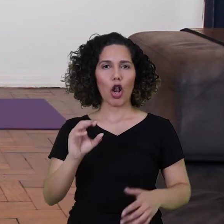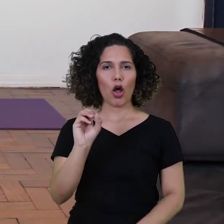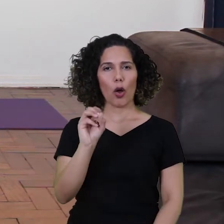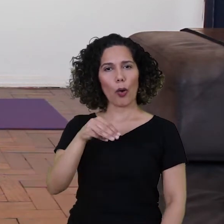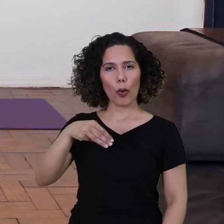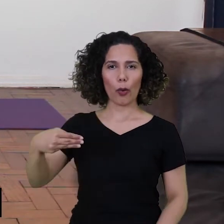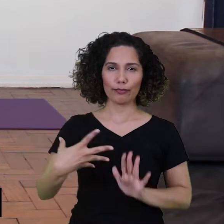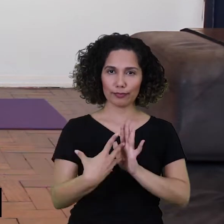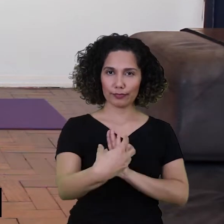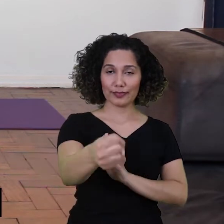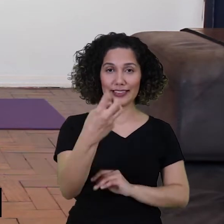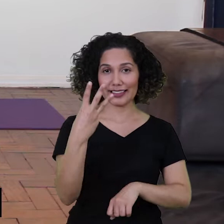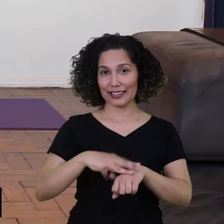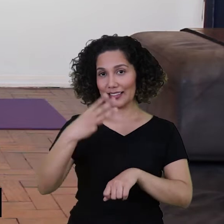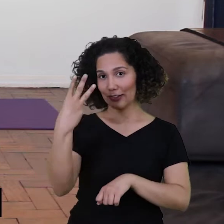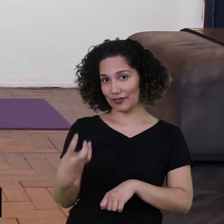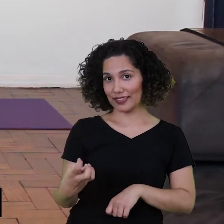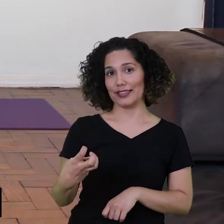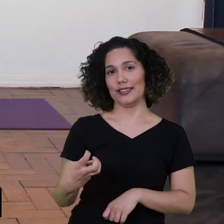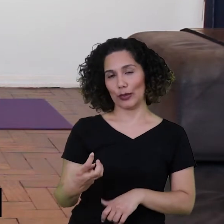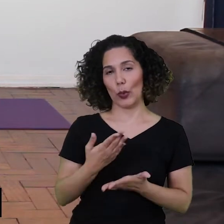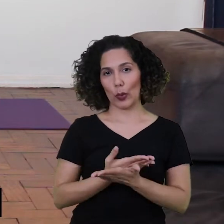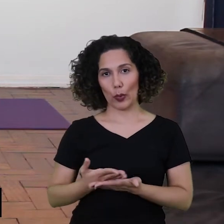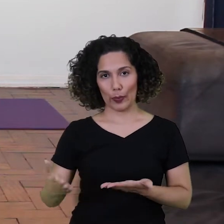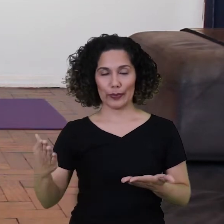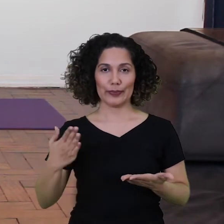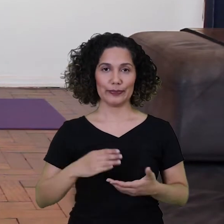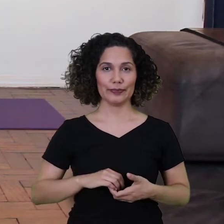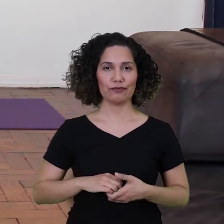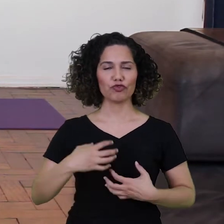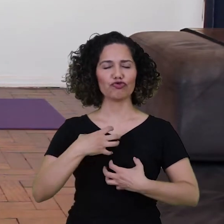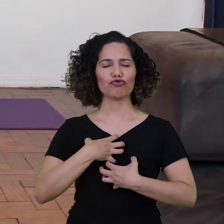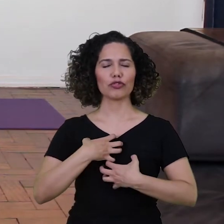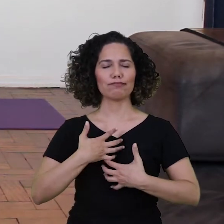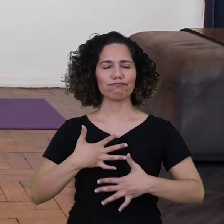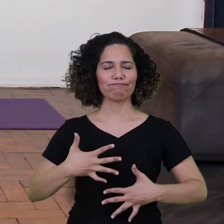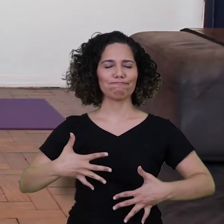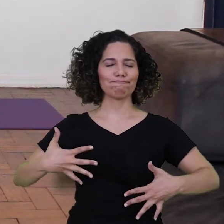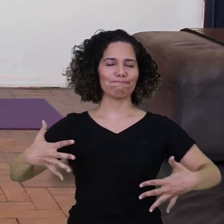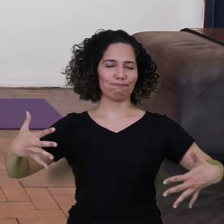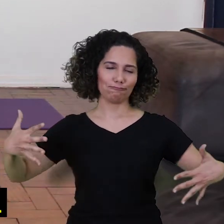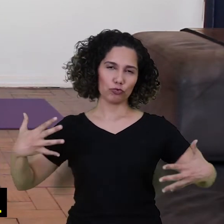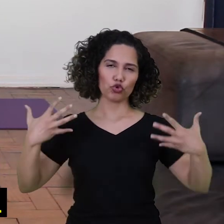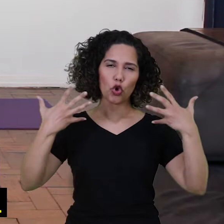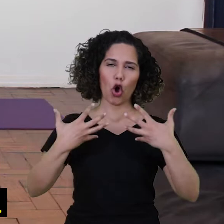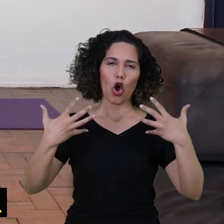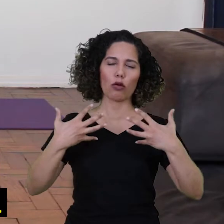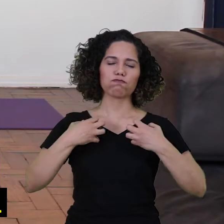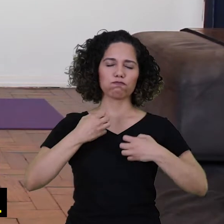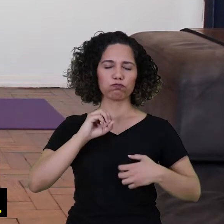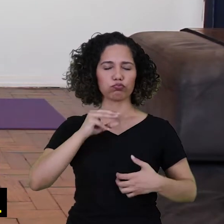emanar o mantra OM 3 vezes para a gente iniciar. Sentir esse som reverberar em